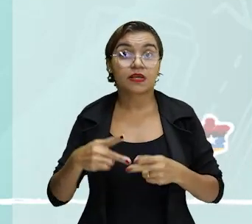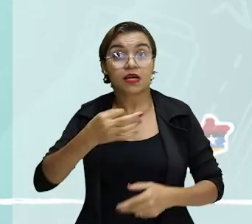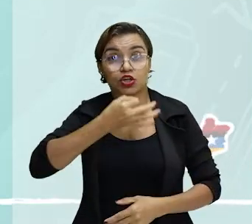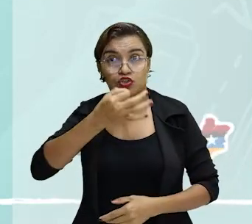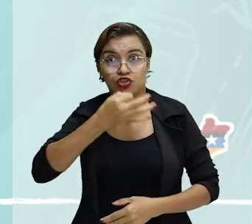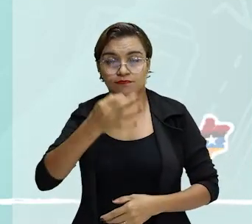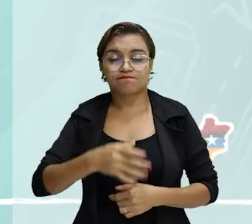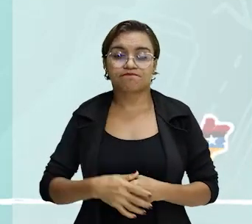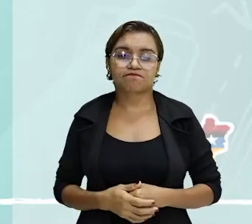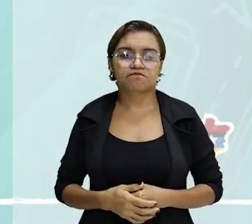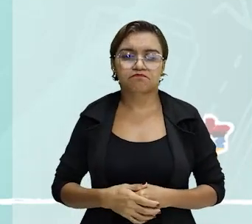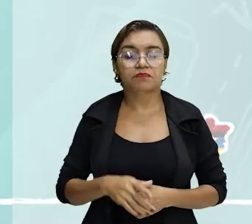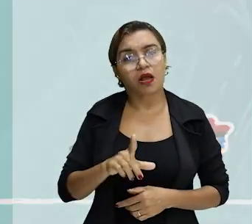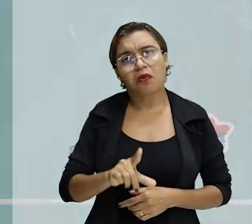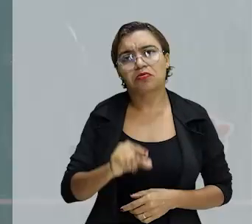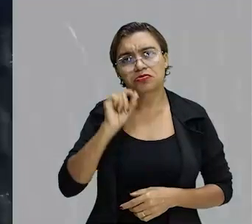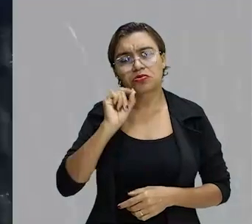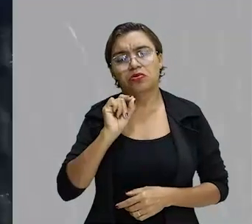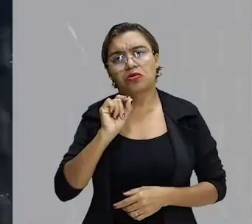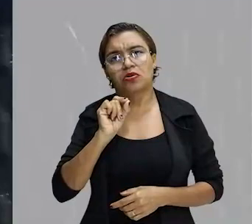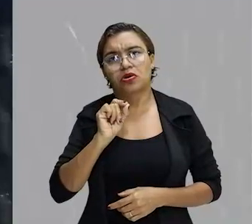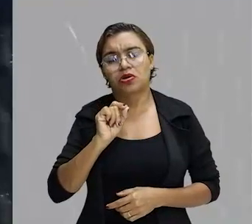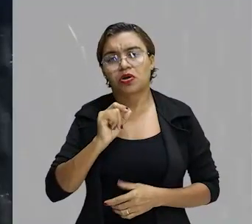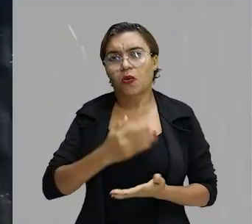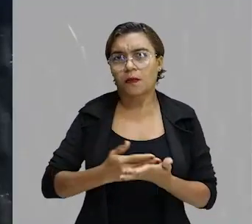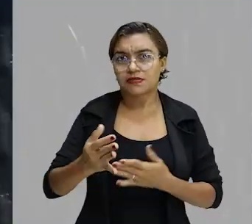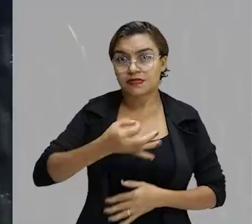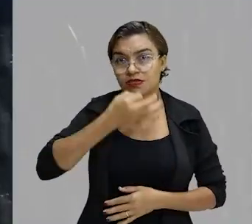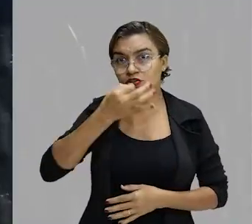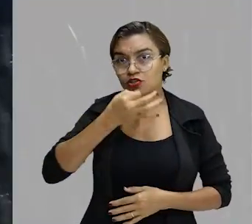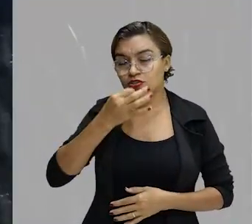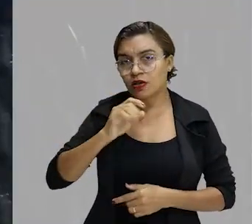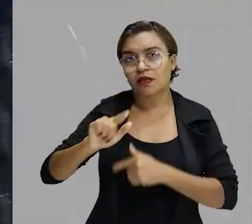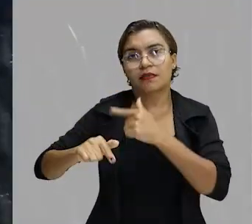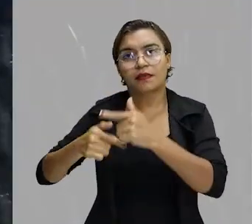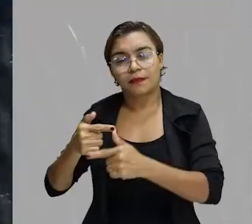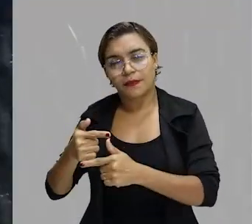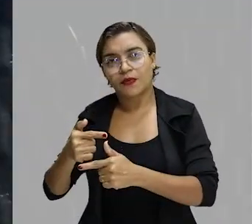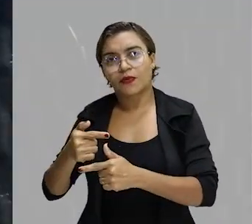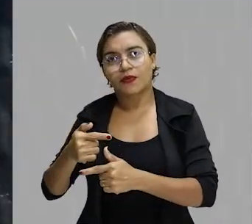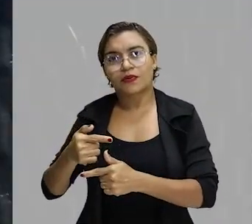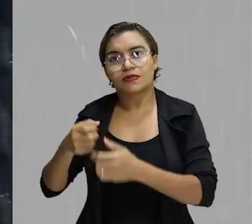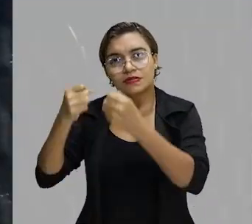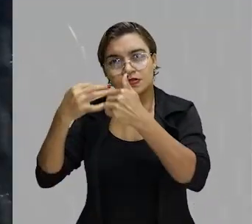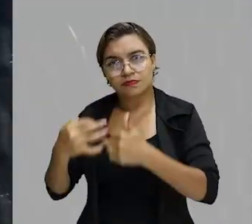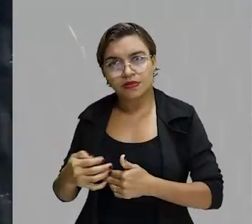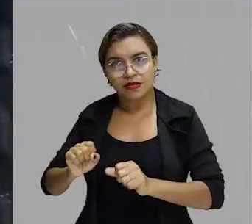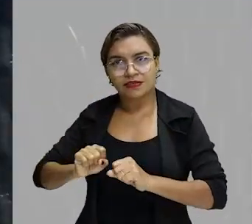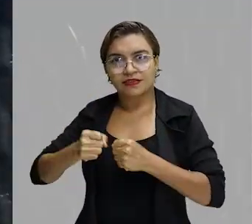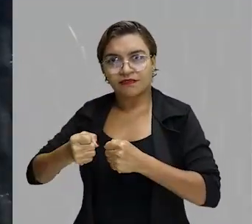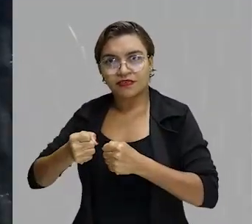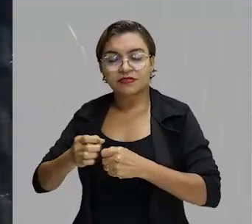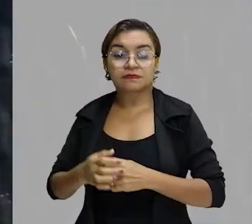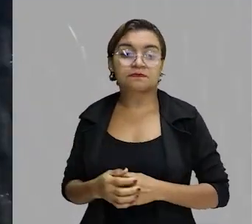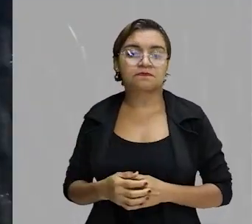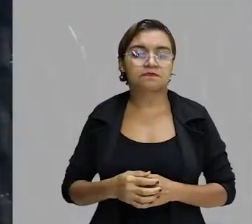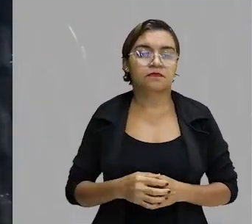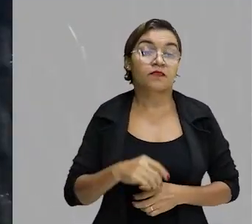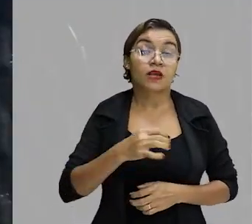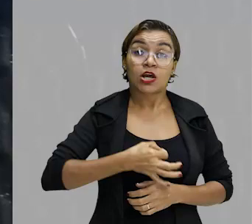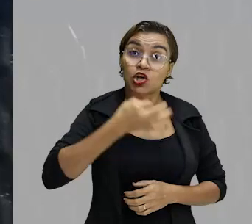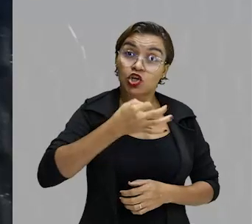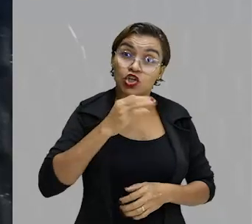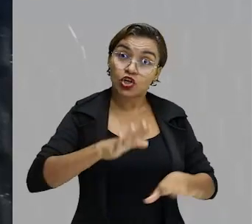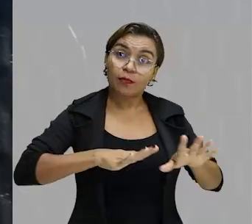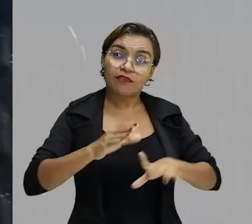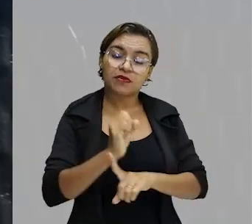crítica. Eu preferi começar com o caminho da crítica e depois a gente fala do caminho da defesa. A crítica aos movimentos